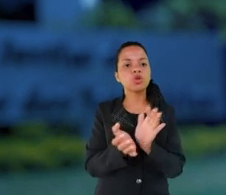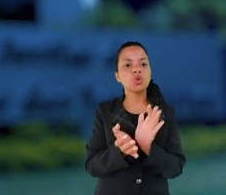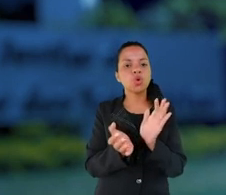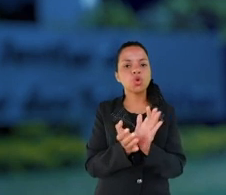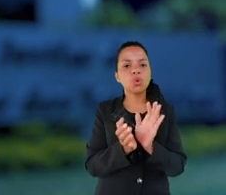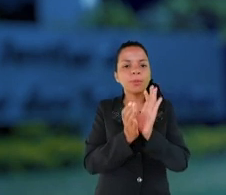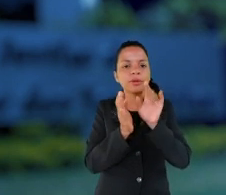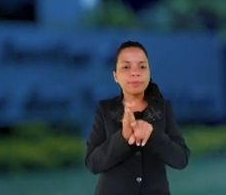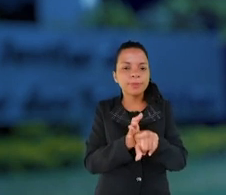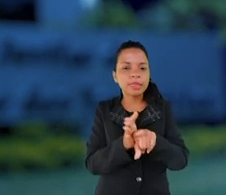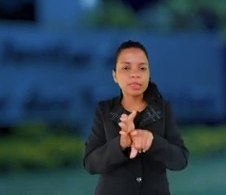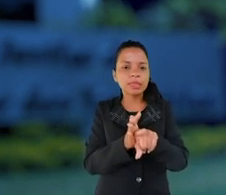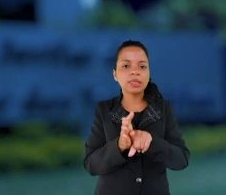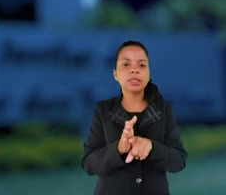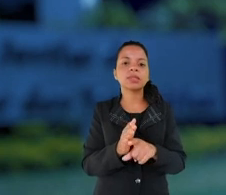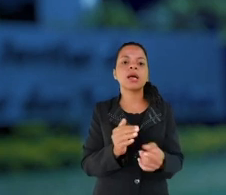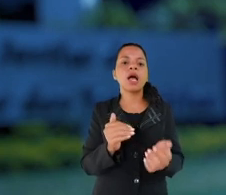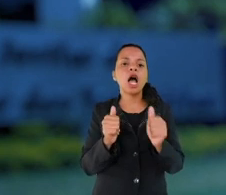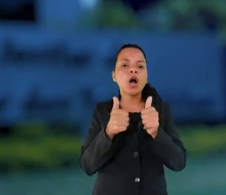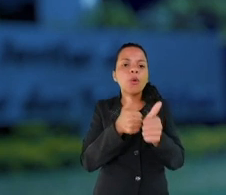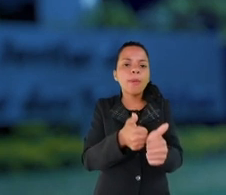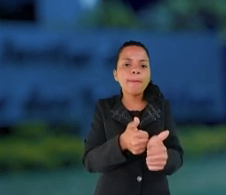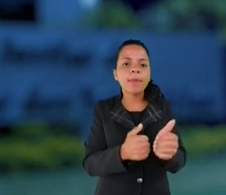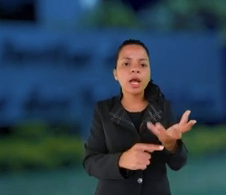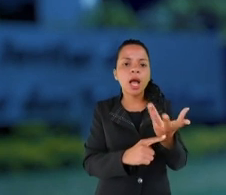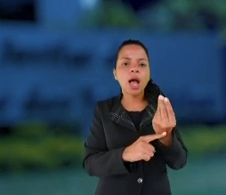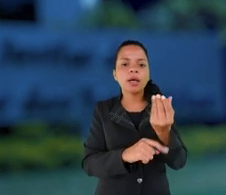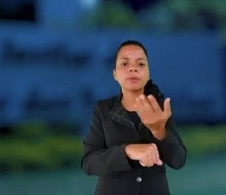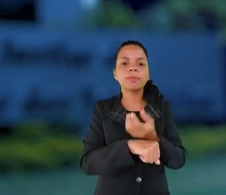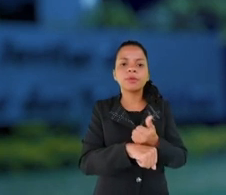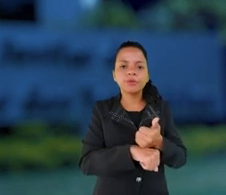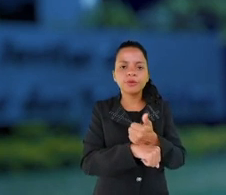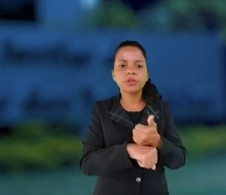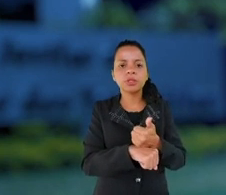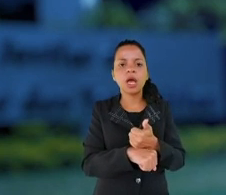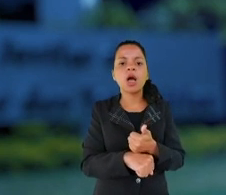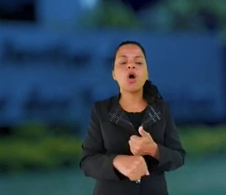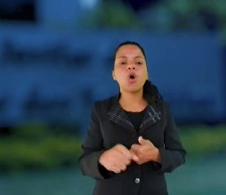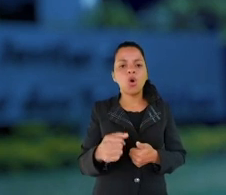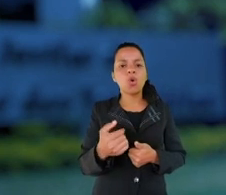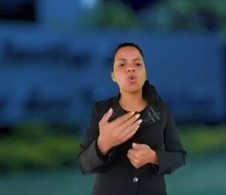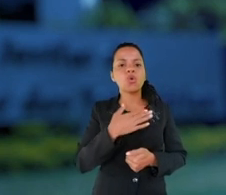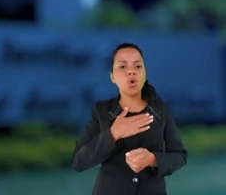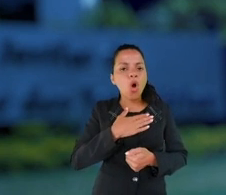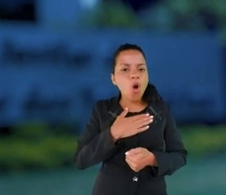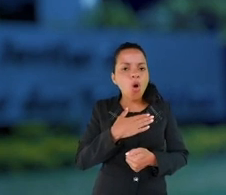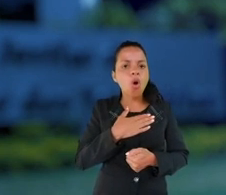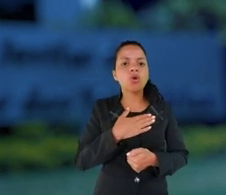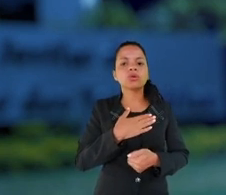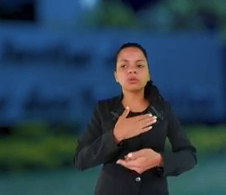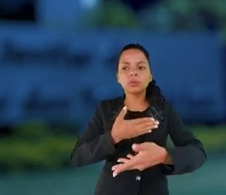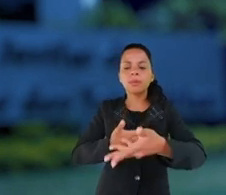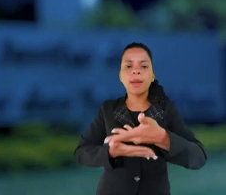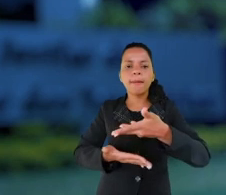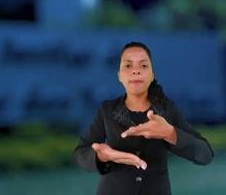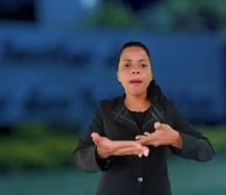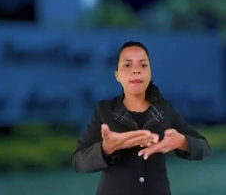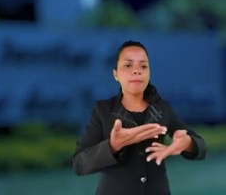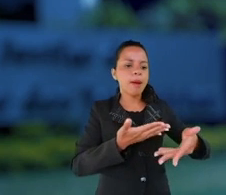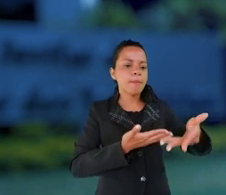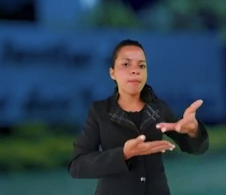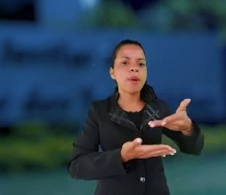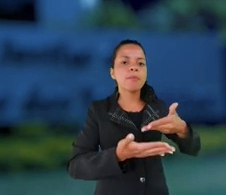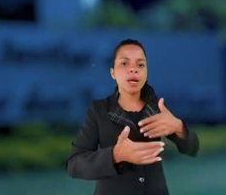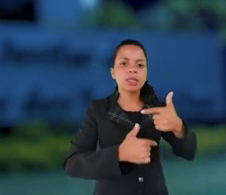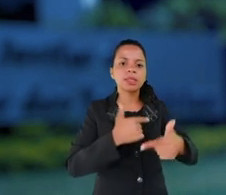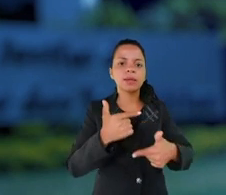acompanhamentos artísticos, ou seja, eu gosto muito de me reunir com os artistas que estão atualmente assim produzindo arte contemporânea que eu